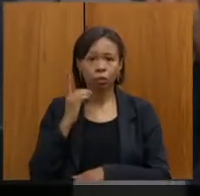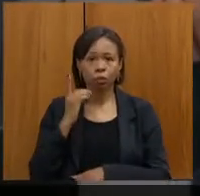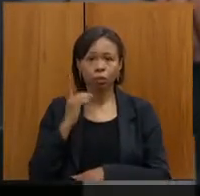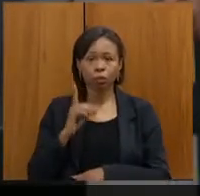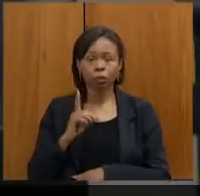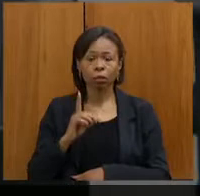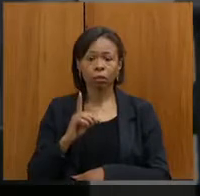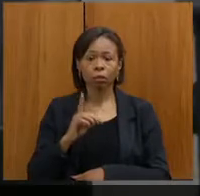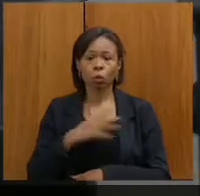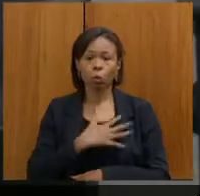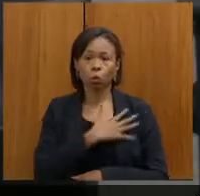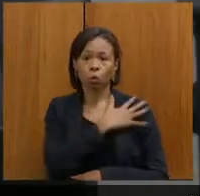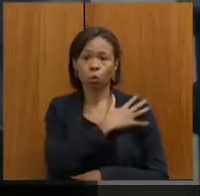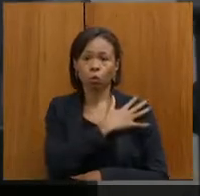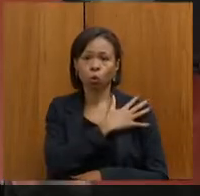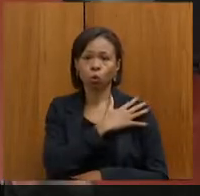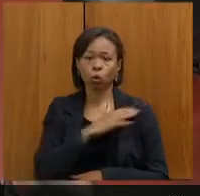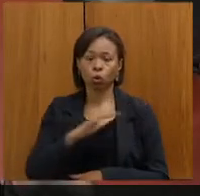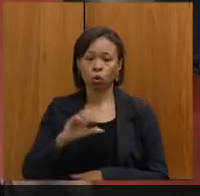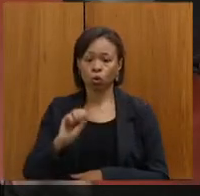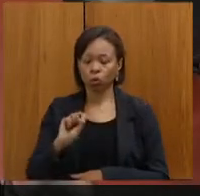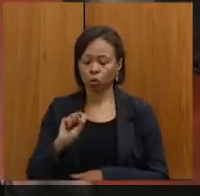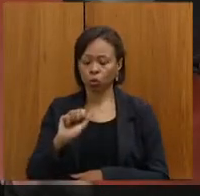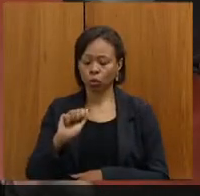Sandro com a palavra